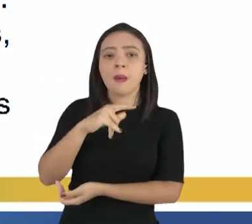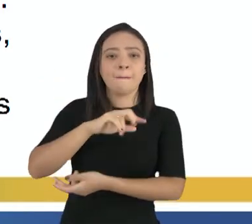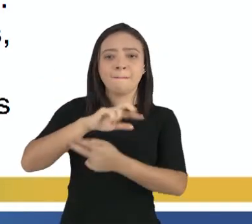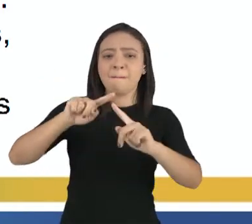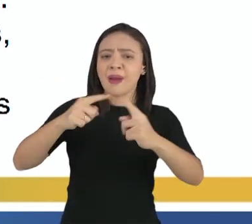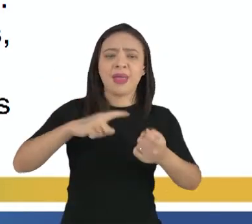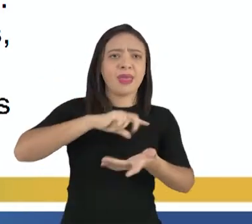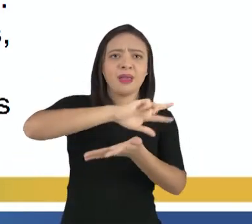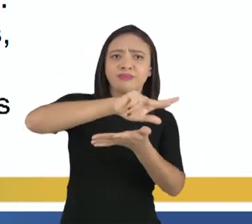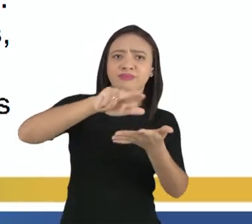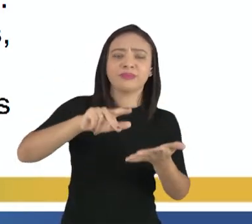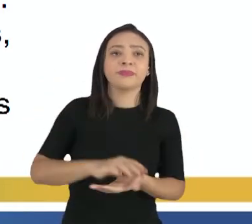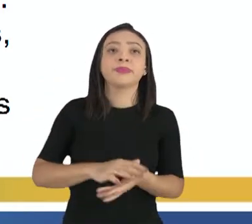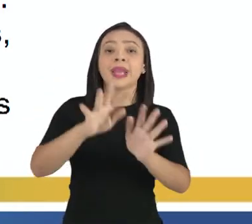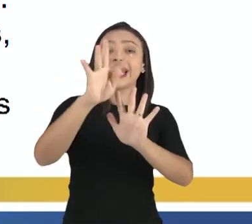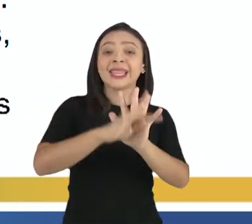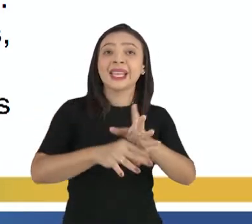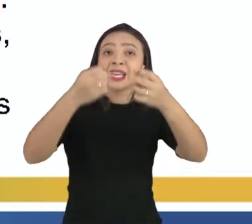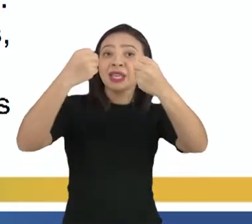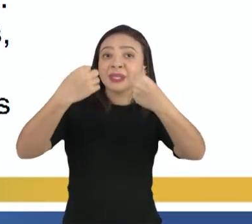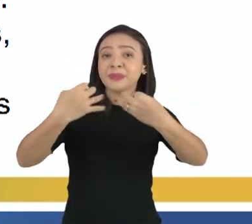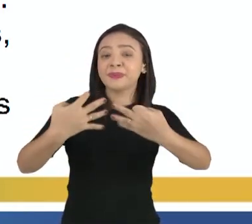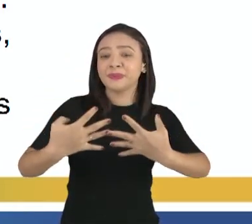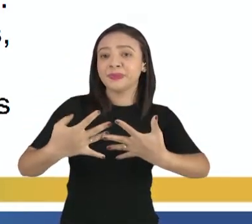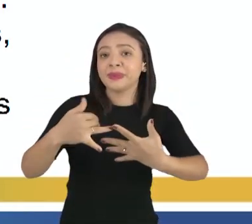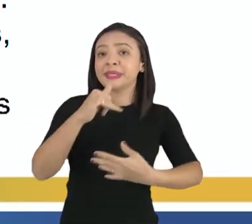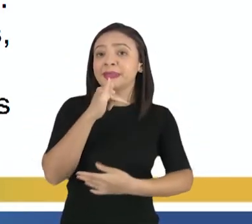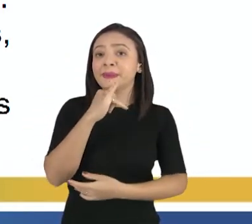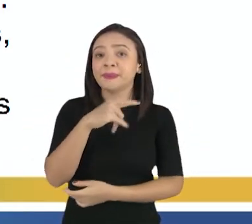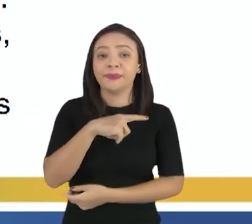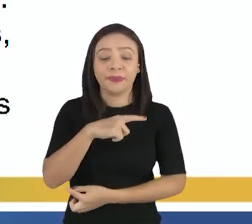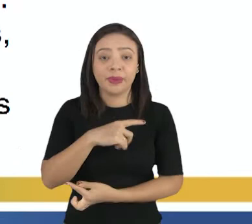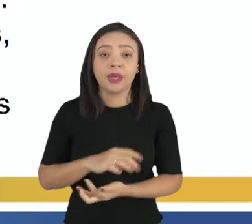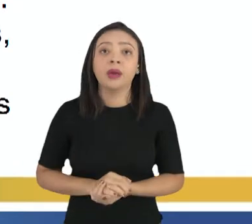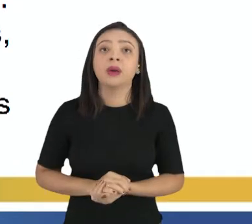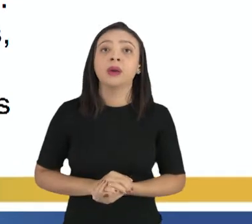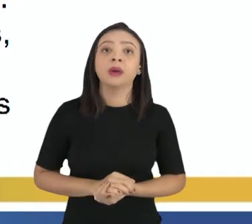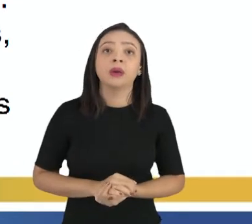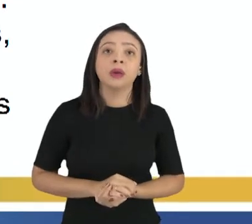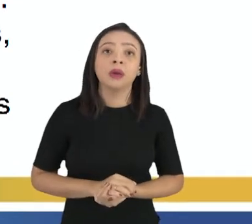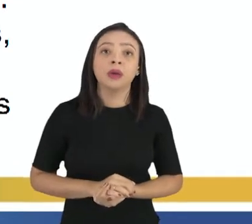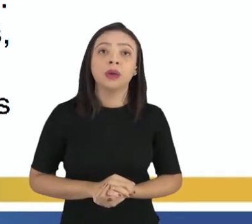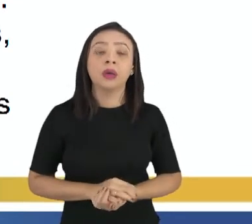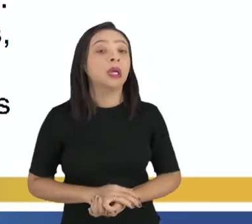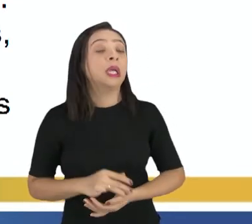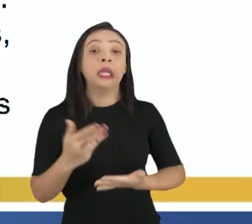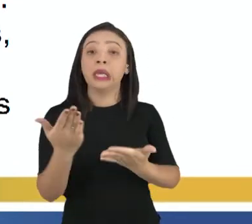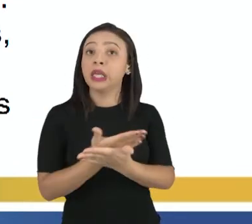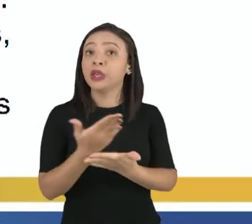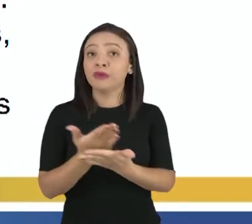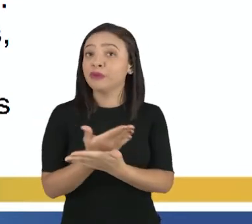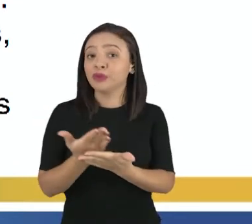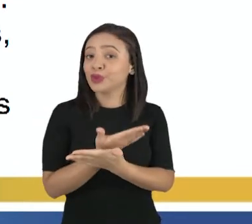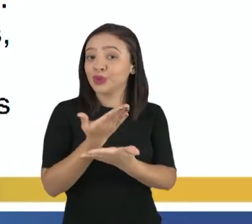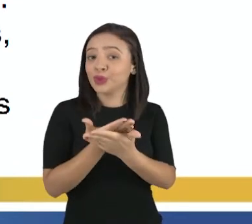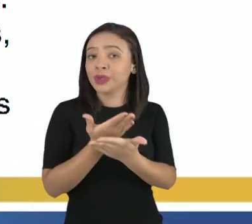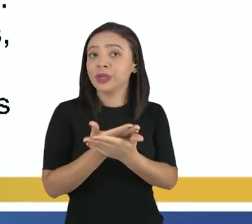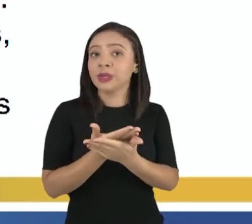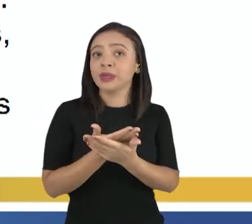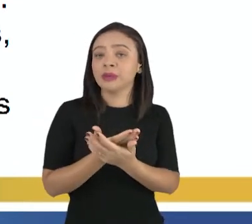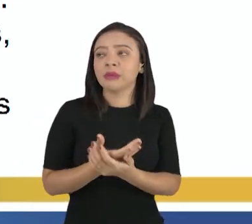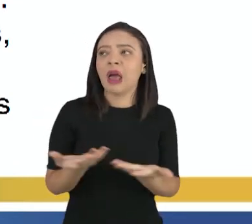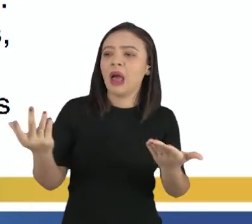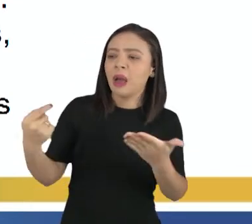de textos explicativos nós vamos ter como gêneros textuais livros didáticos